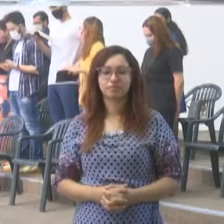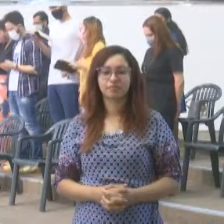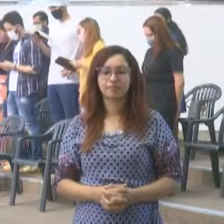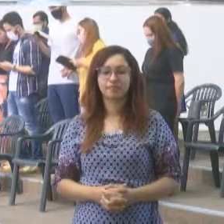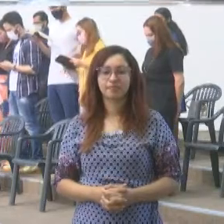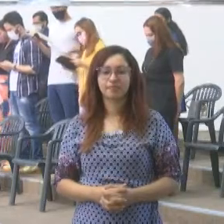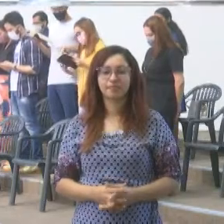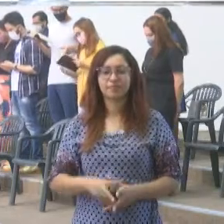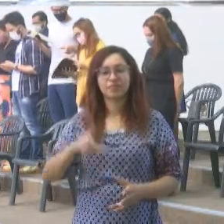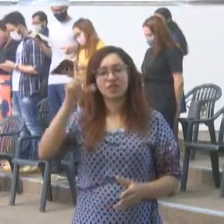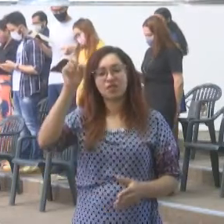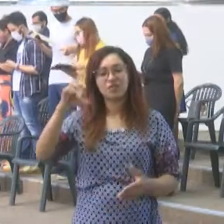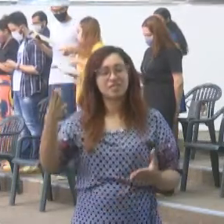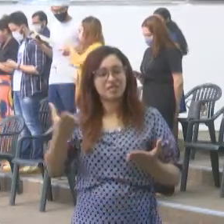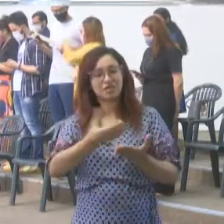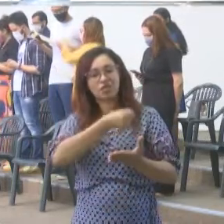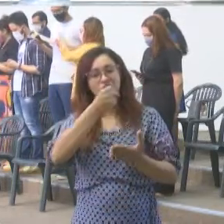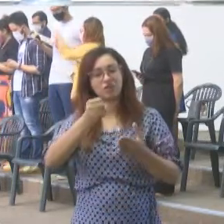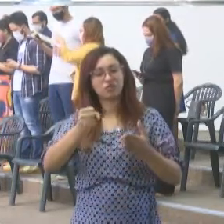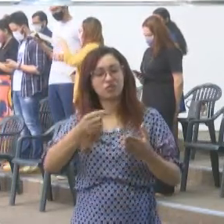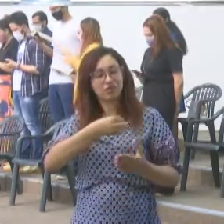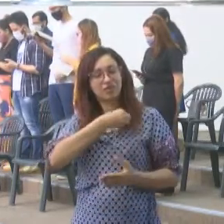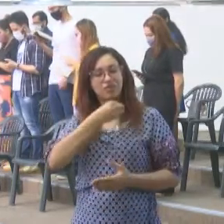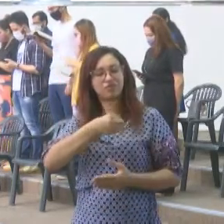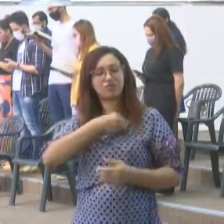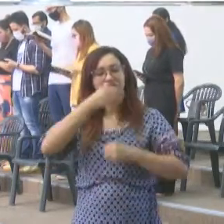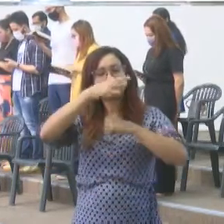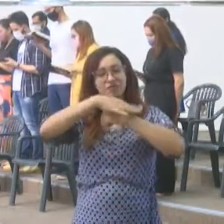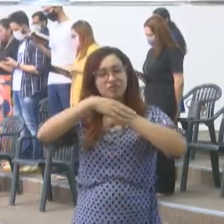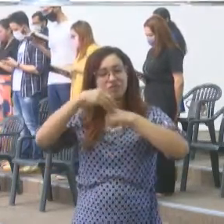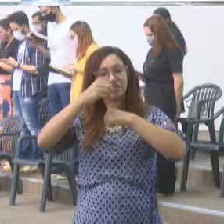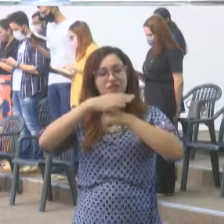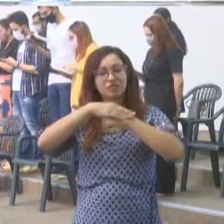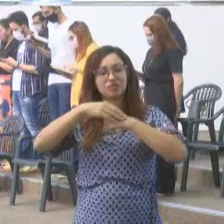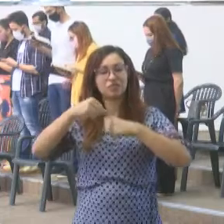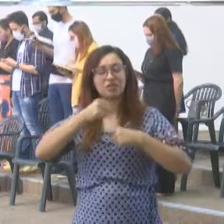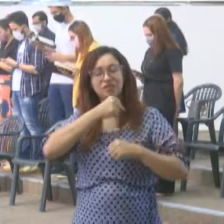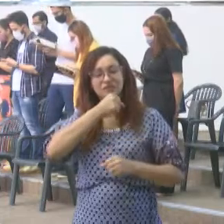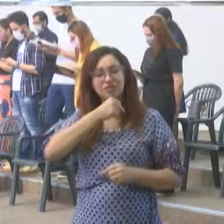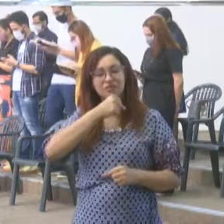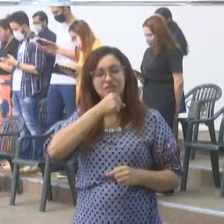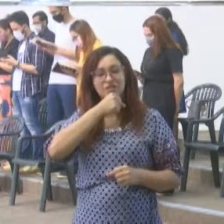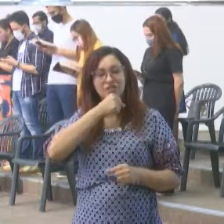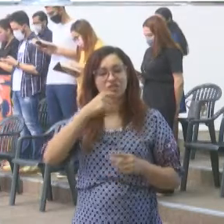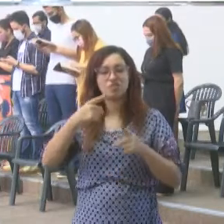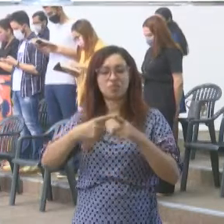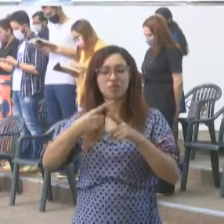será restaurador da tua vida, consolador da tua velhice, pois tua nora, que te